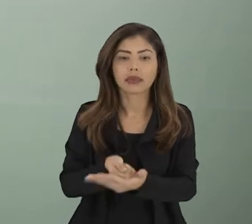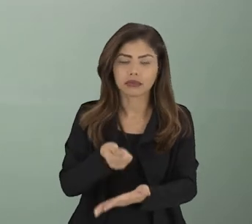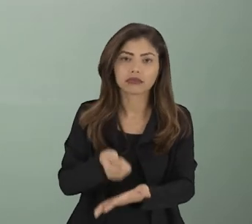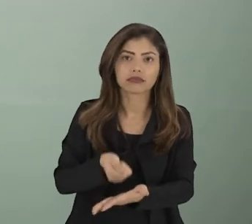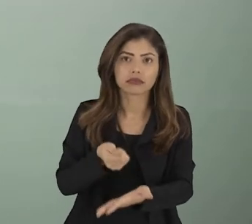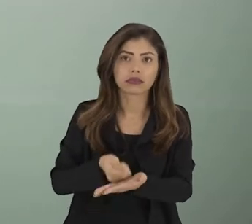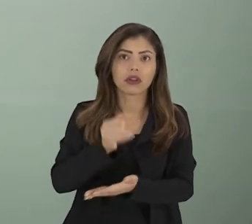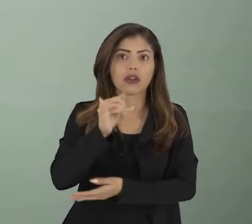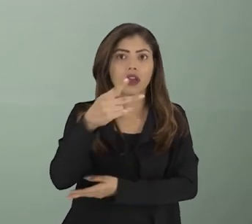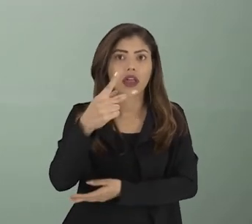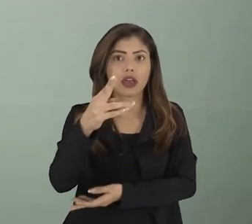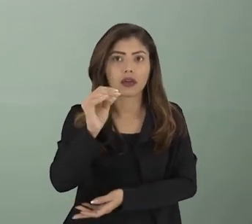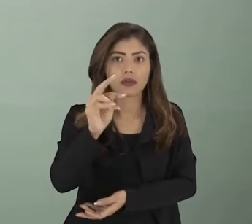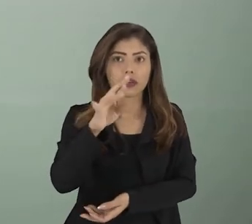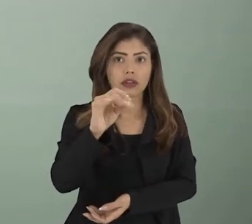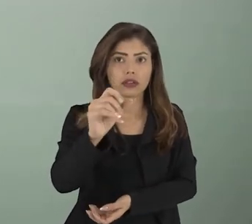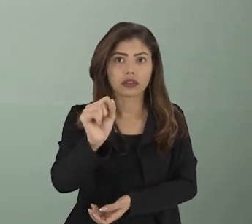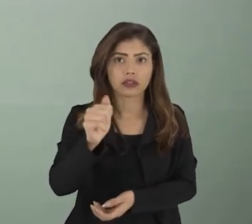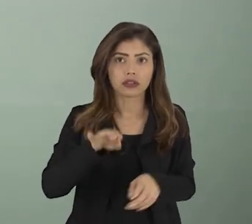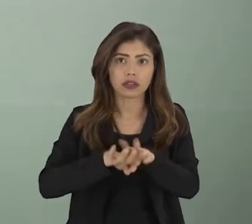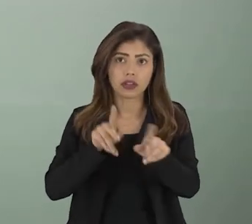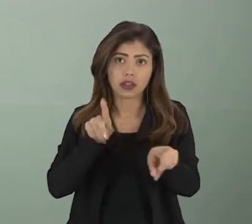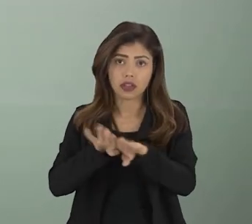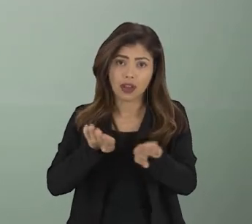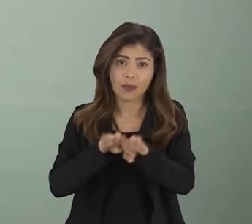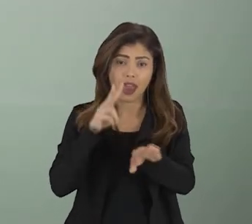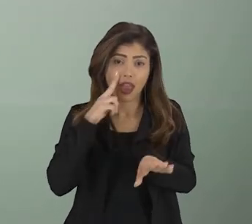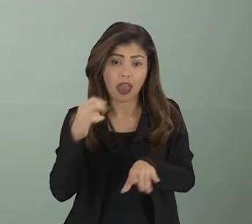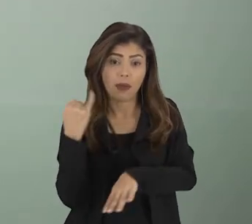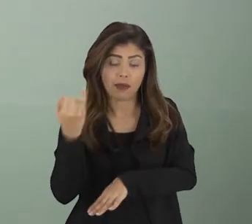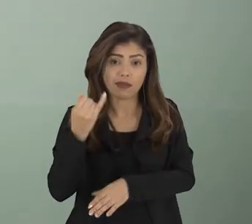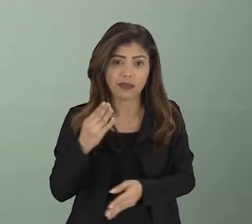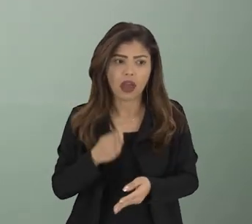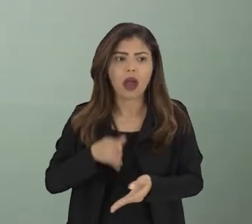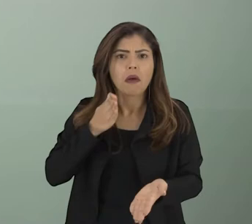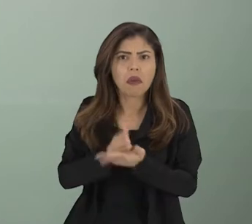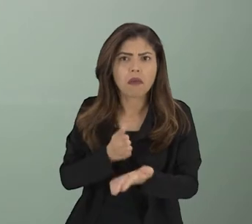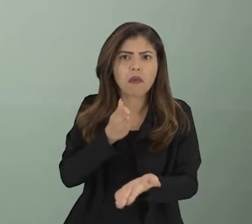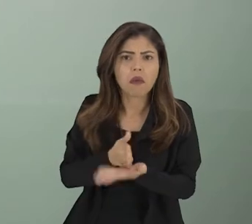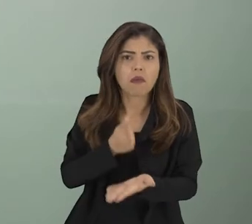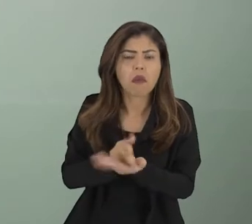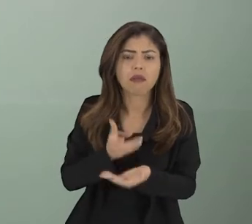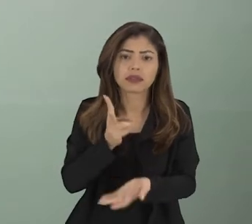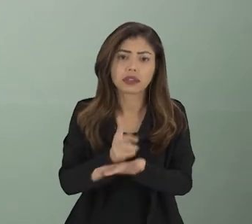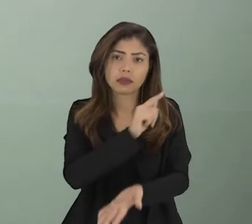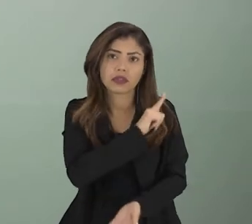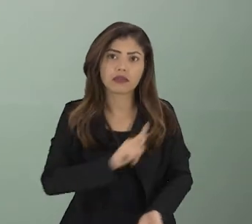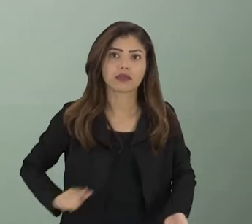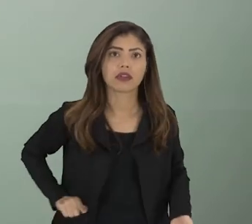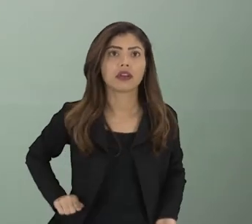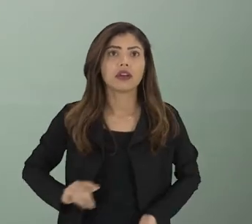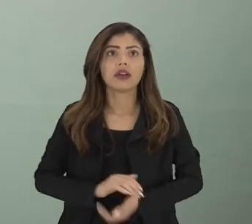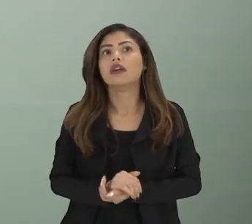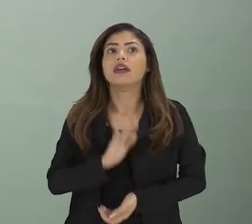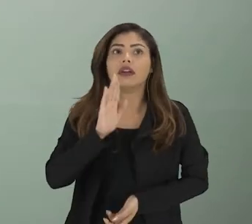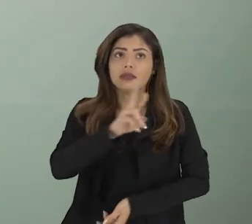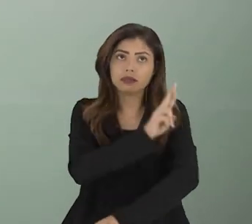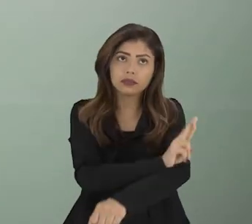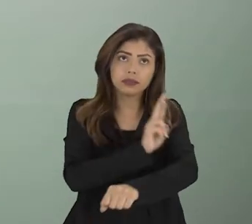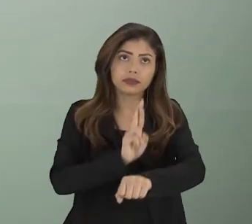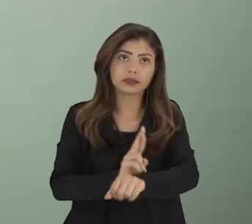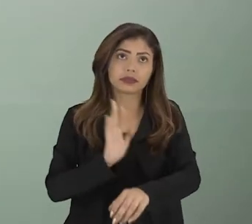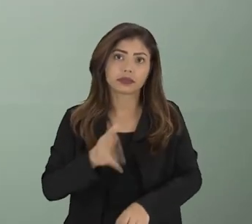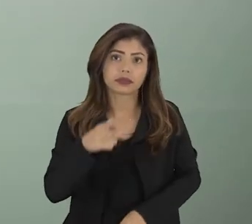impostos e mantém um governo altamente repressivo na religião nós vamos ter nós já falamos